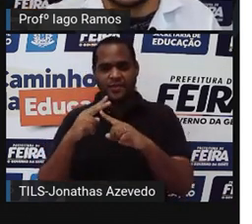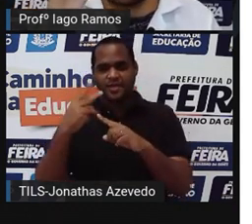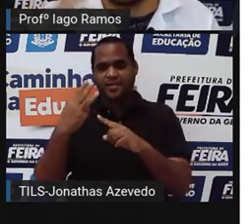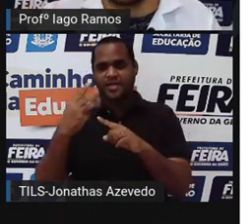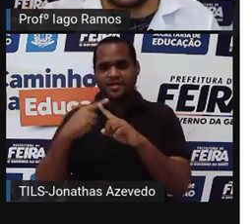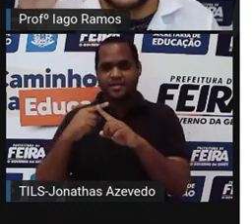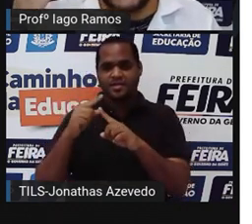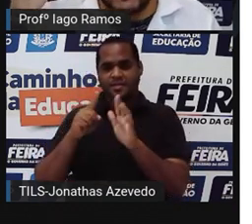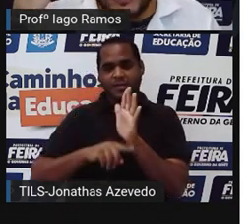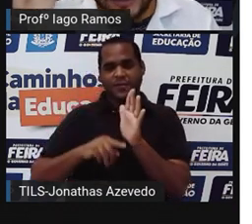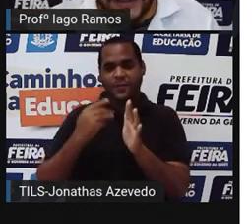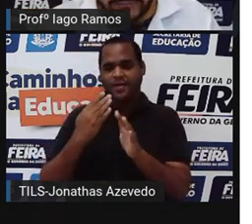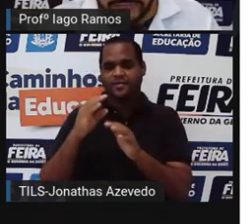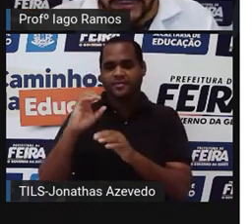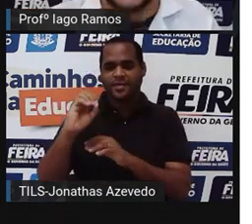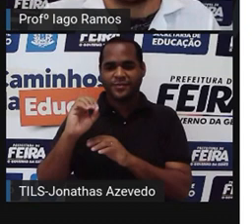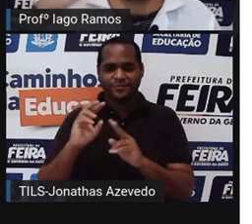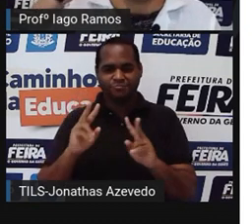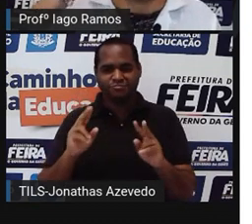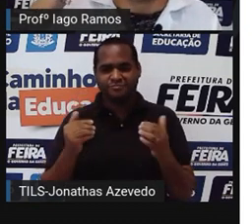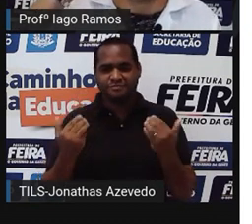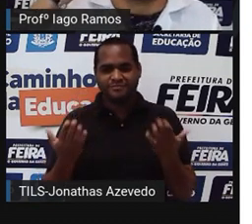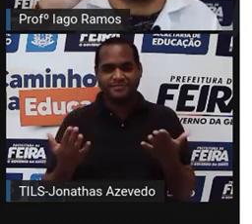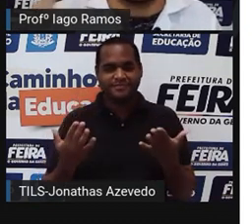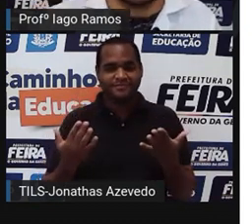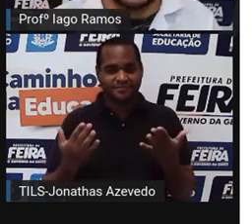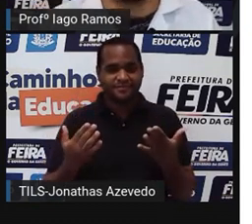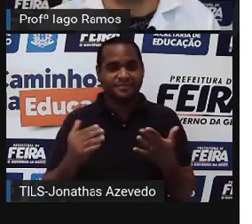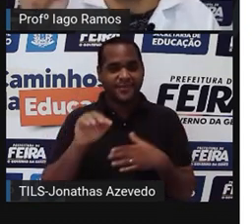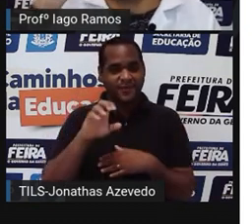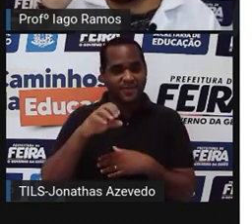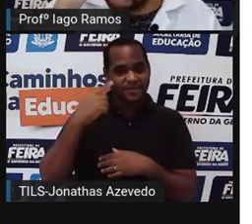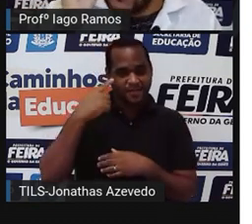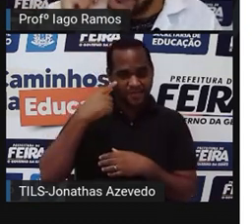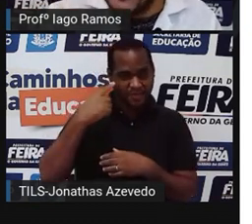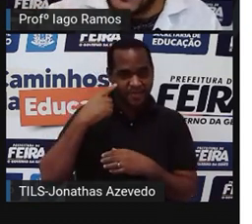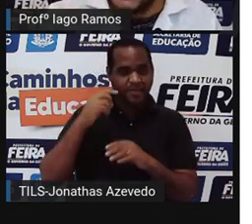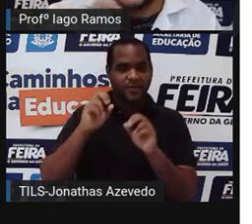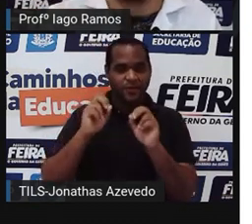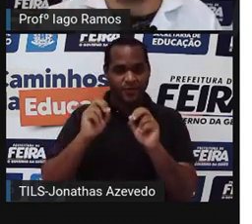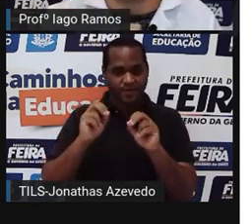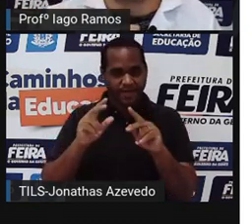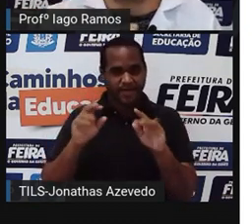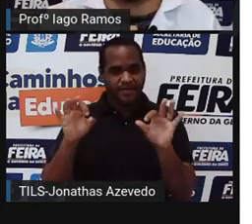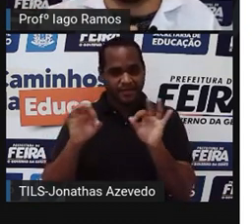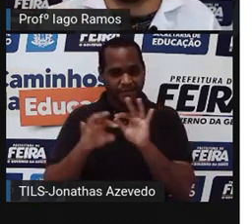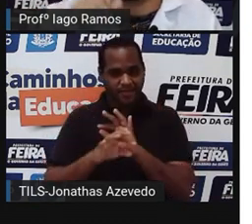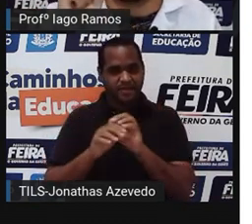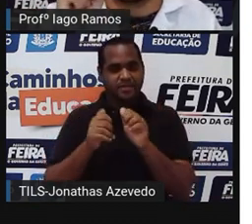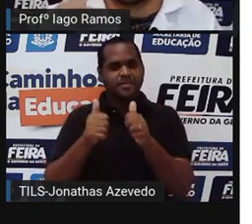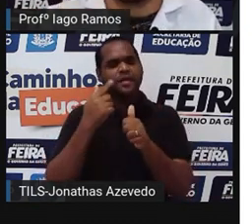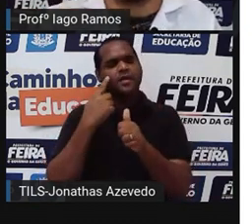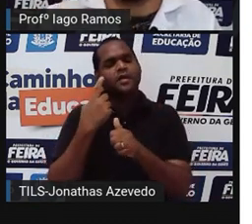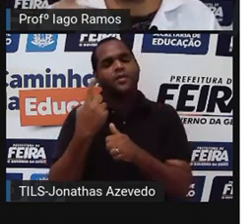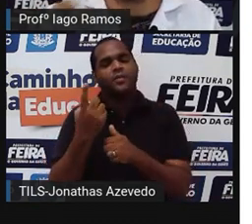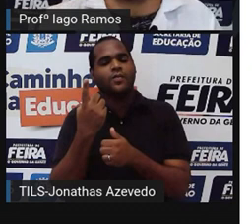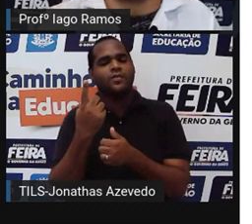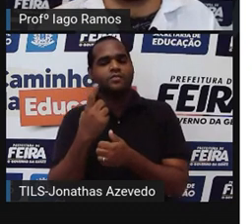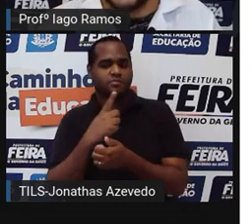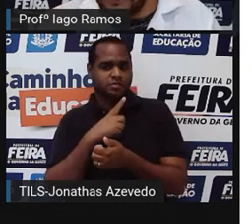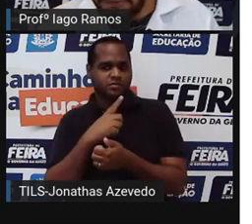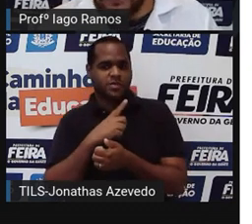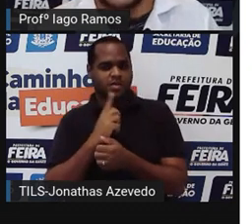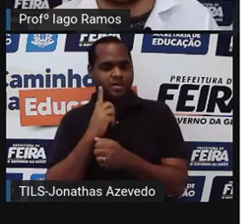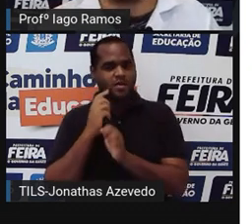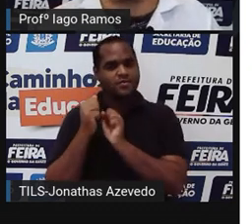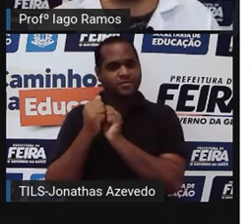3x menos 4 igual a zero. É uma equação completa e o coeficiente A é 1, tá bom? Que é o termo que está